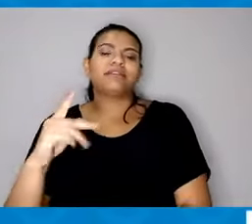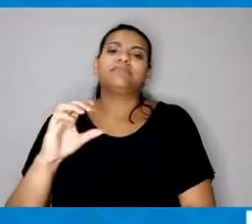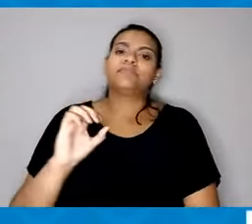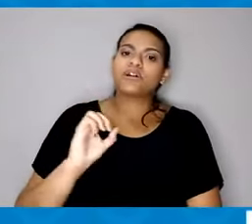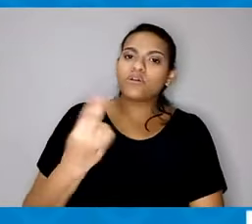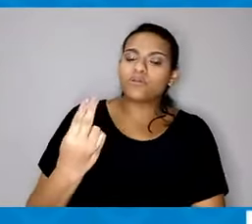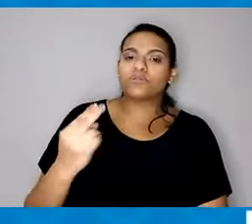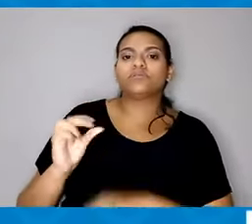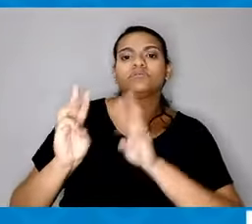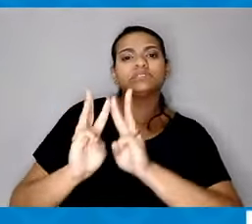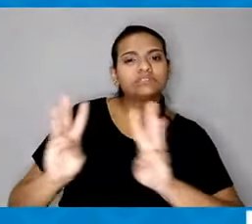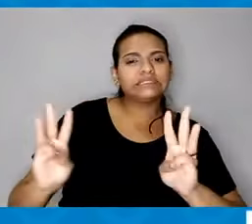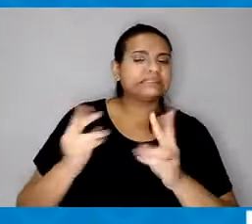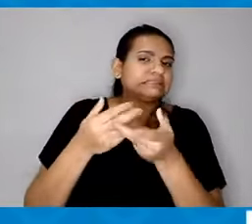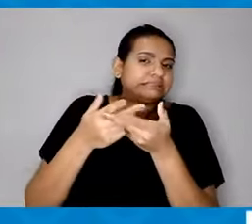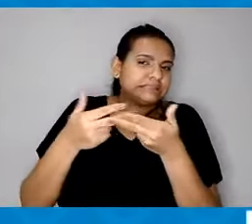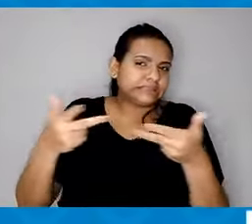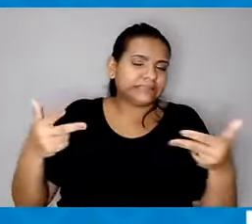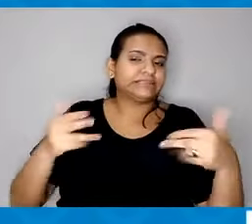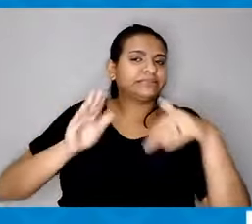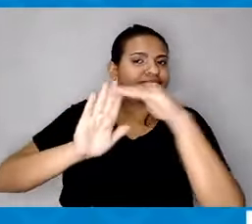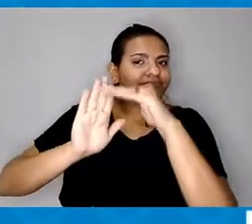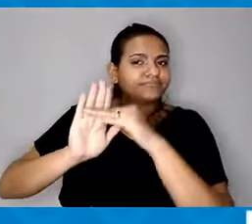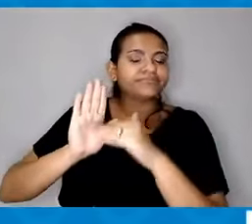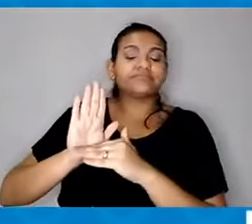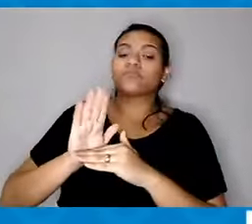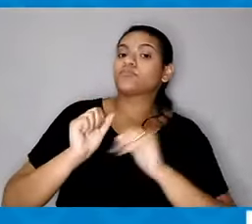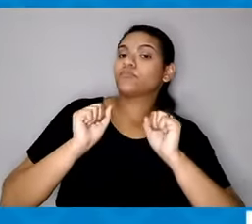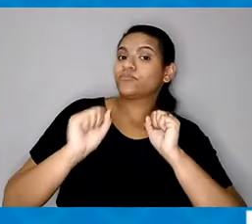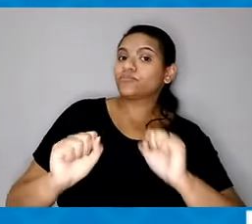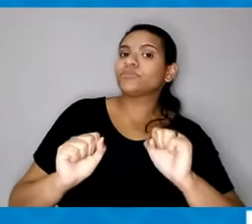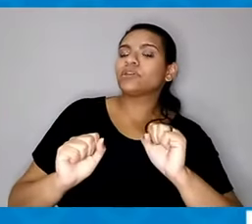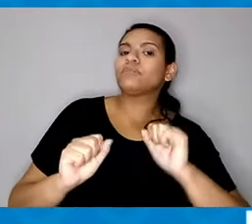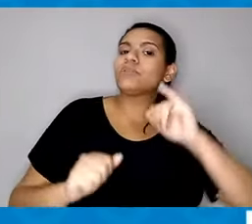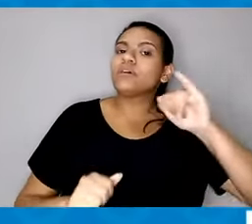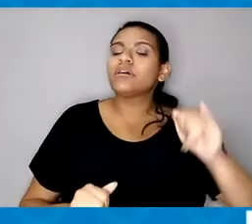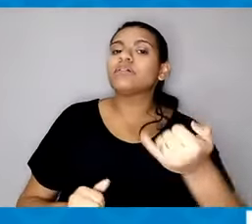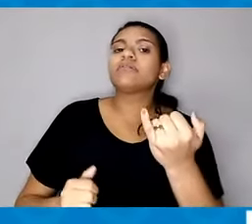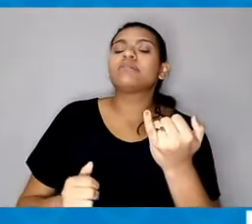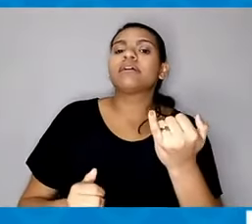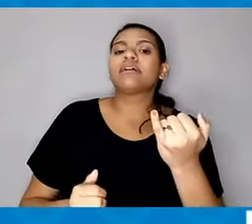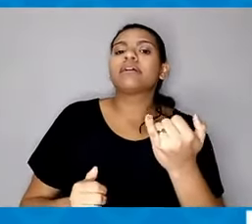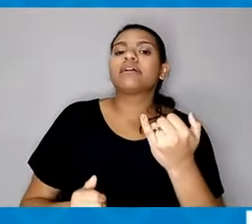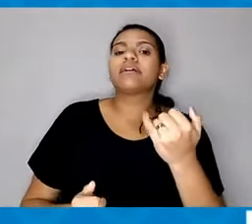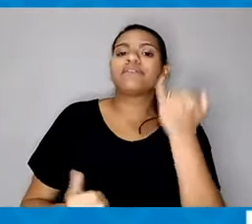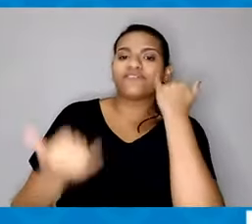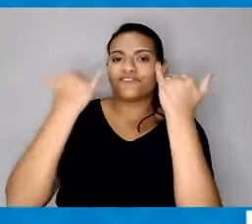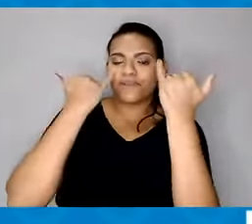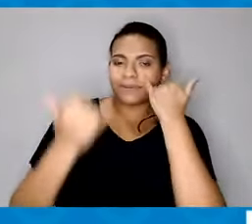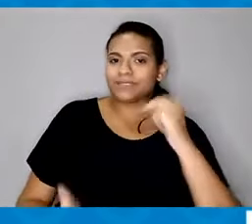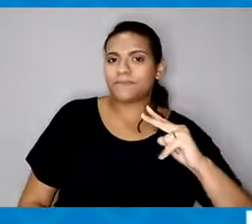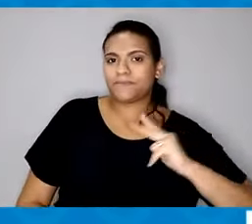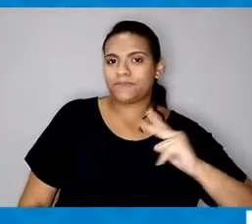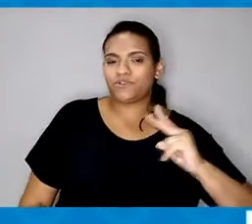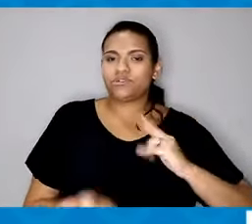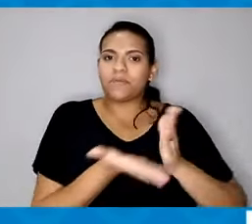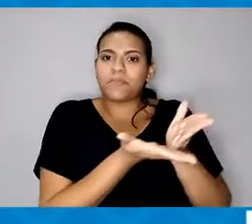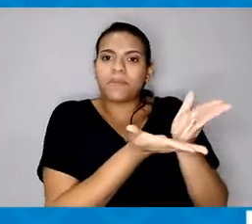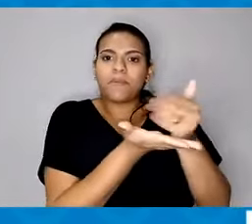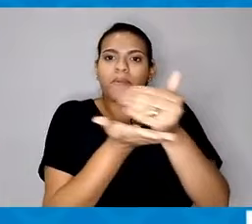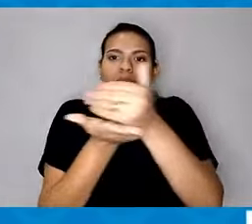produzir dados sobre a atividade das pessoas. Não sei se eu estou me fazendo suficientemente claro, mas os